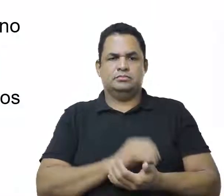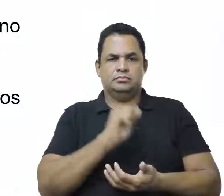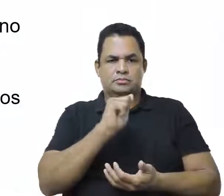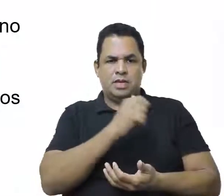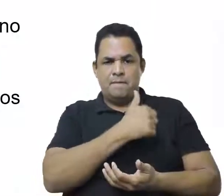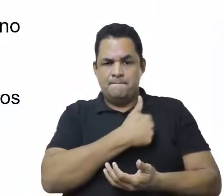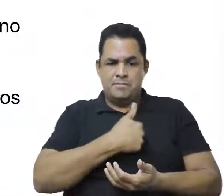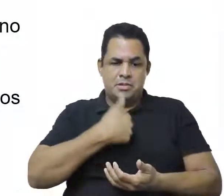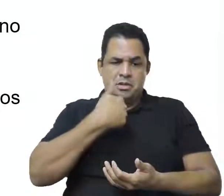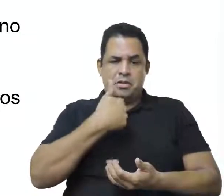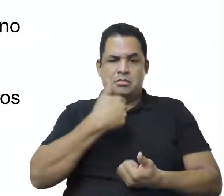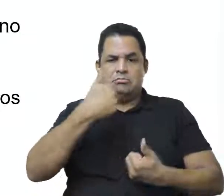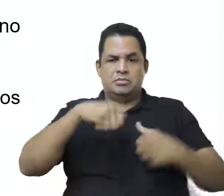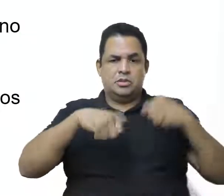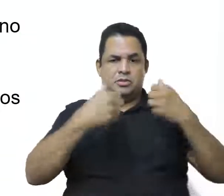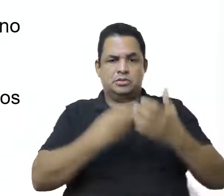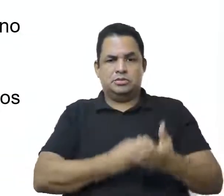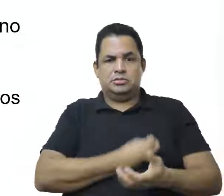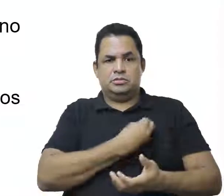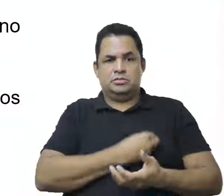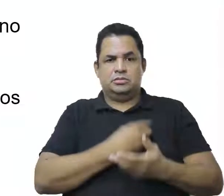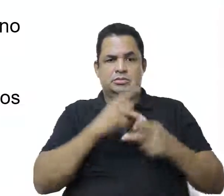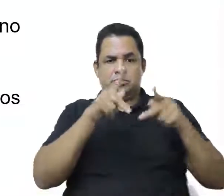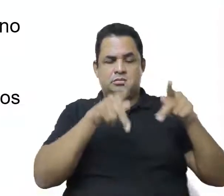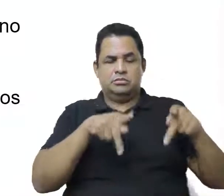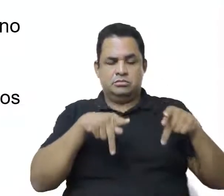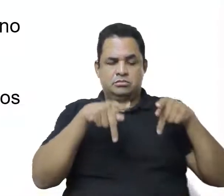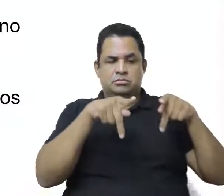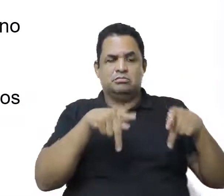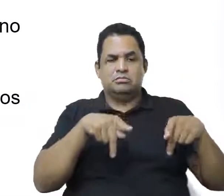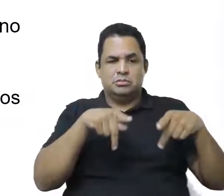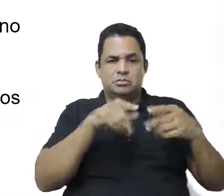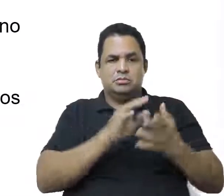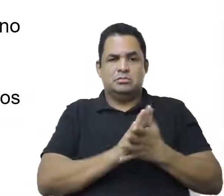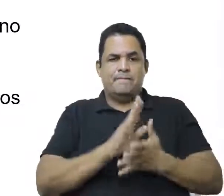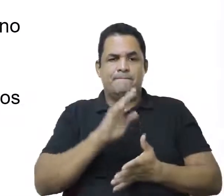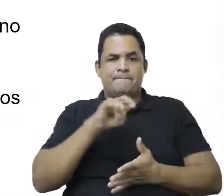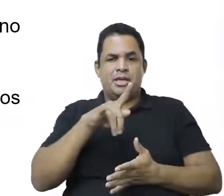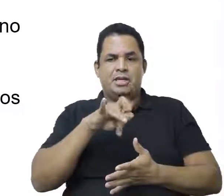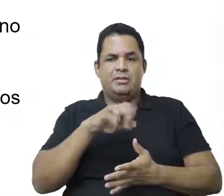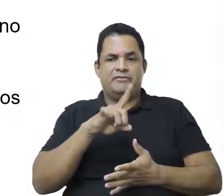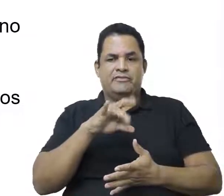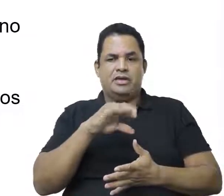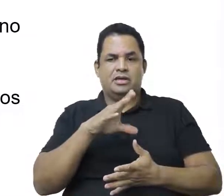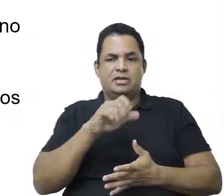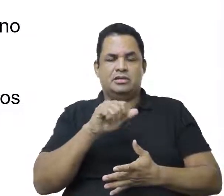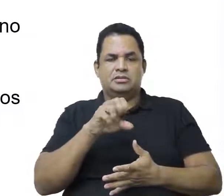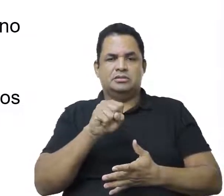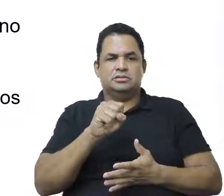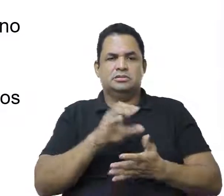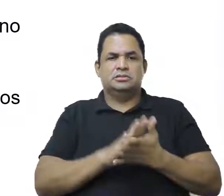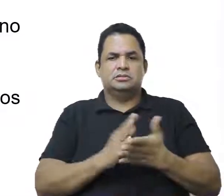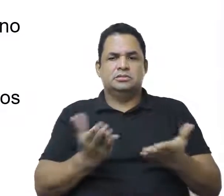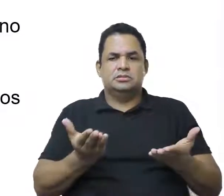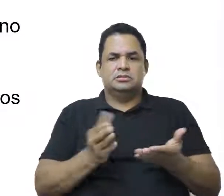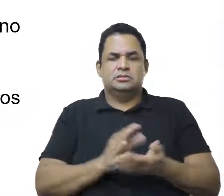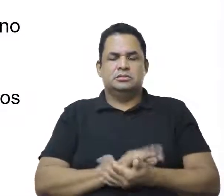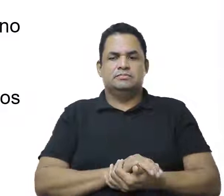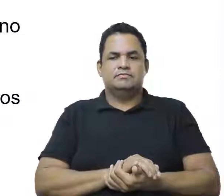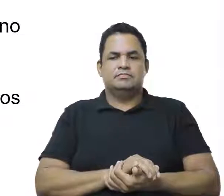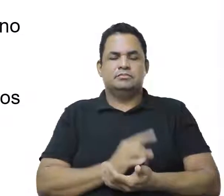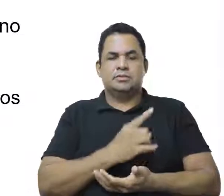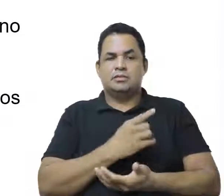Na melhoria da qualidade de vida das populações periféricas. Na aula a